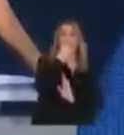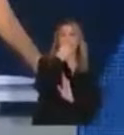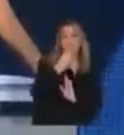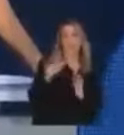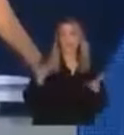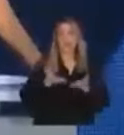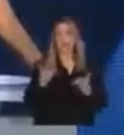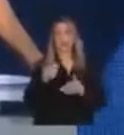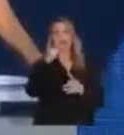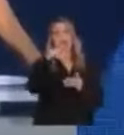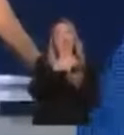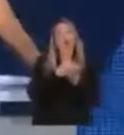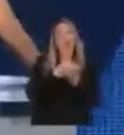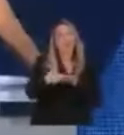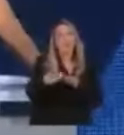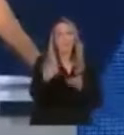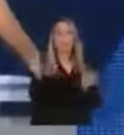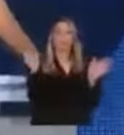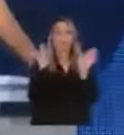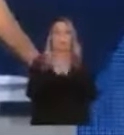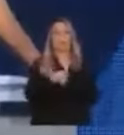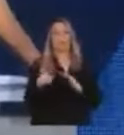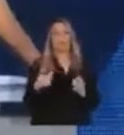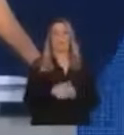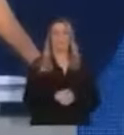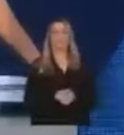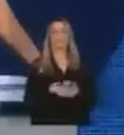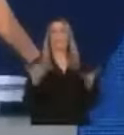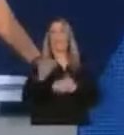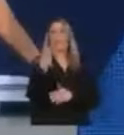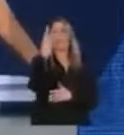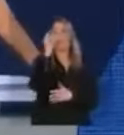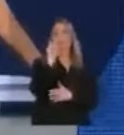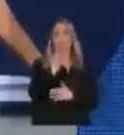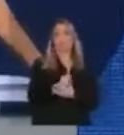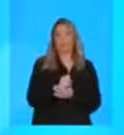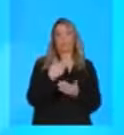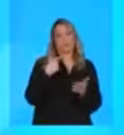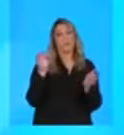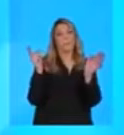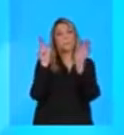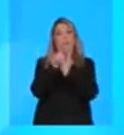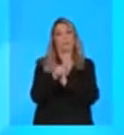Costa que começou essa rodada com a sua pergunta então candidato senhor tem 30